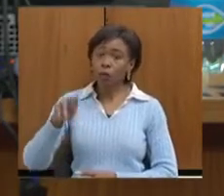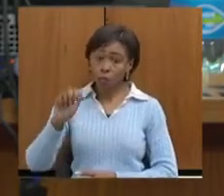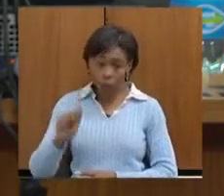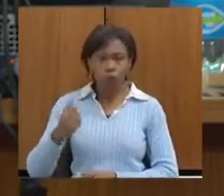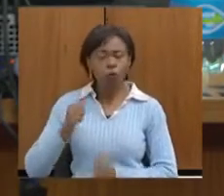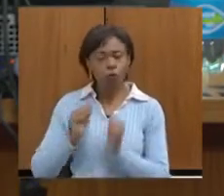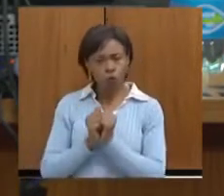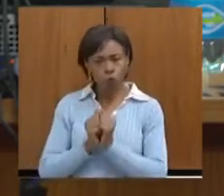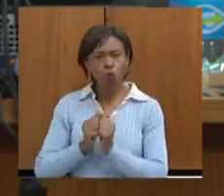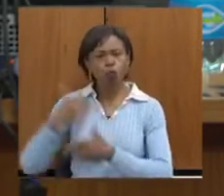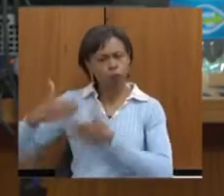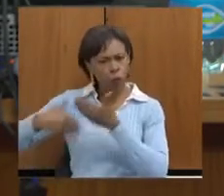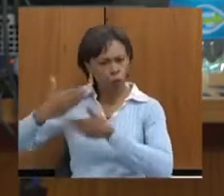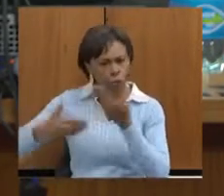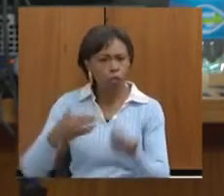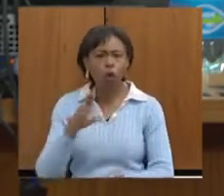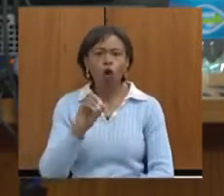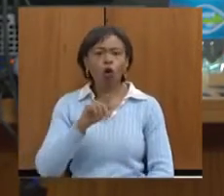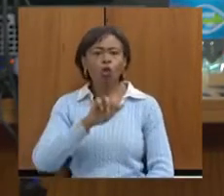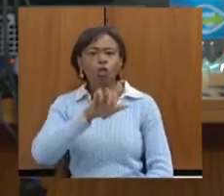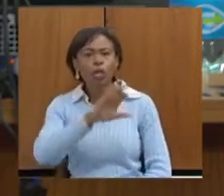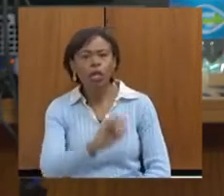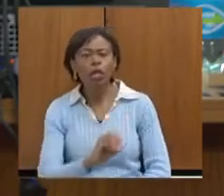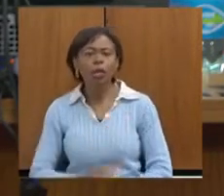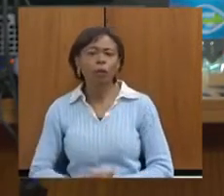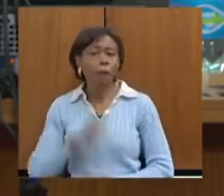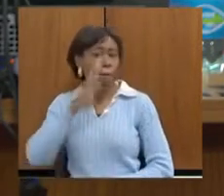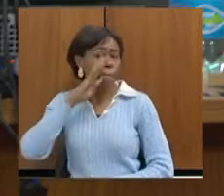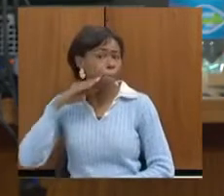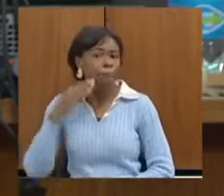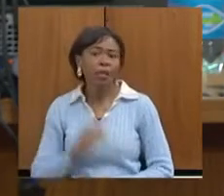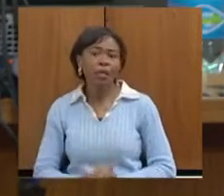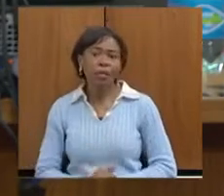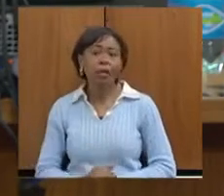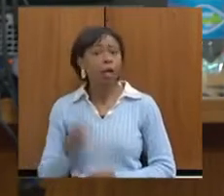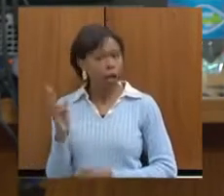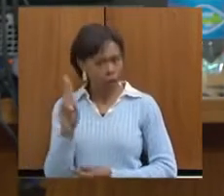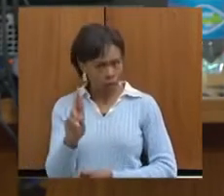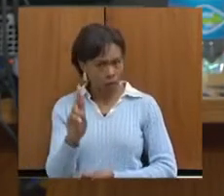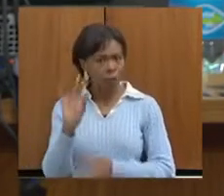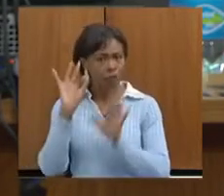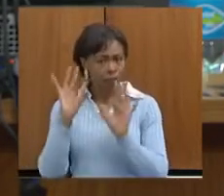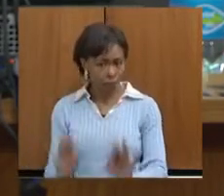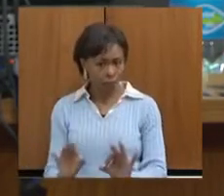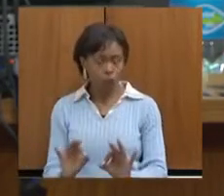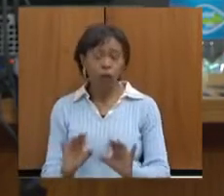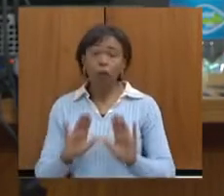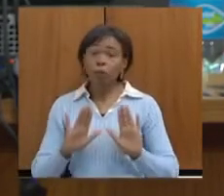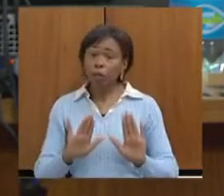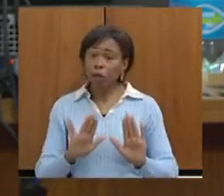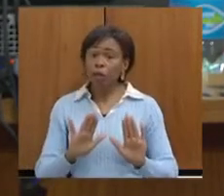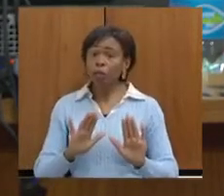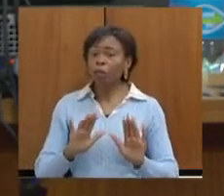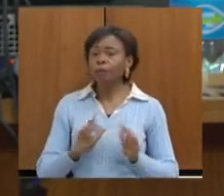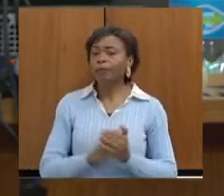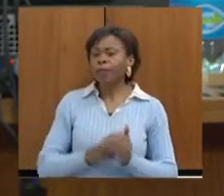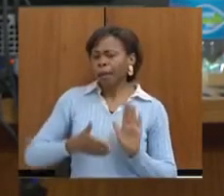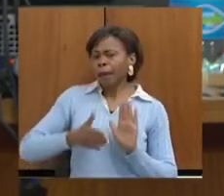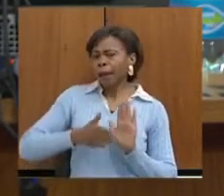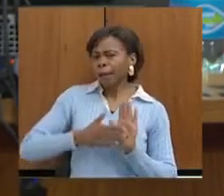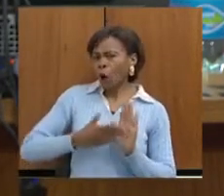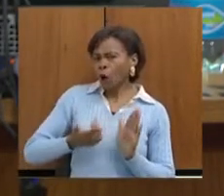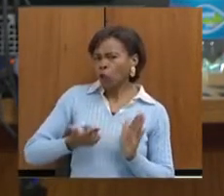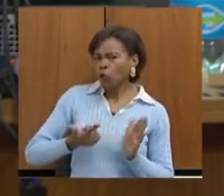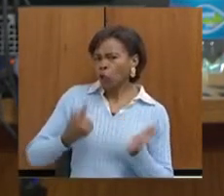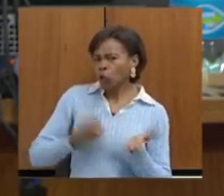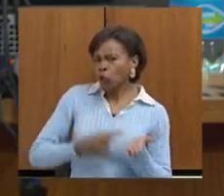conosco tem o Rogério tem a Bia que realmente nos representa a e na repactuação tão se